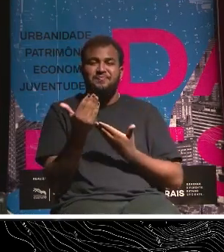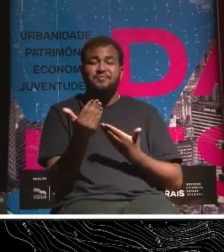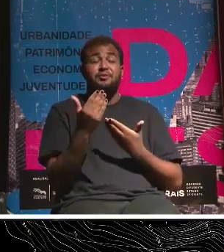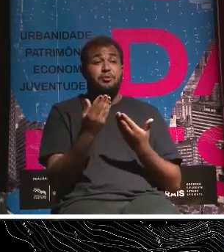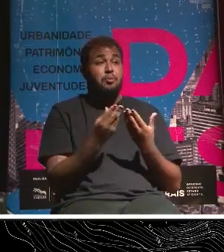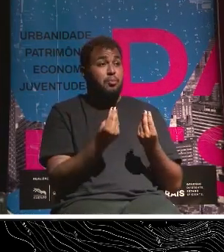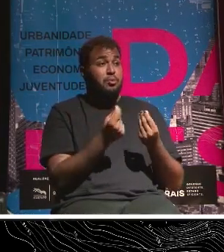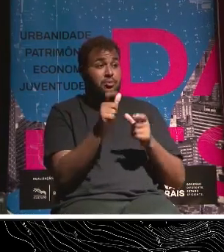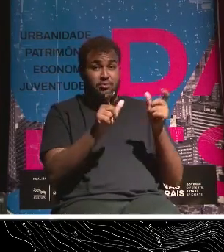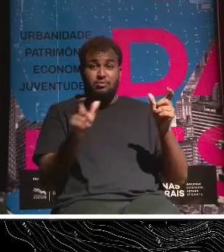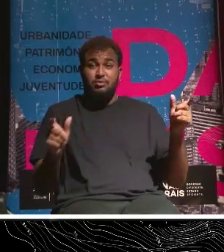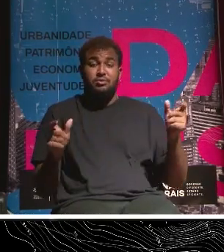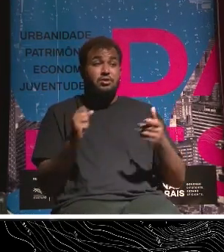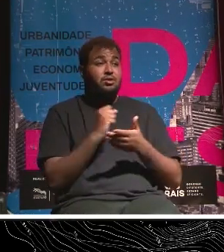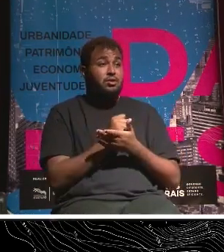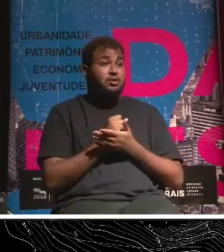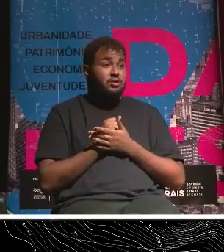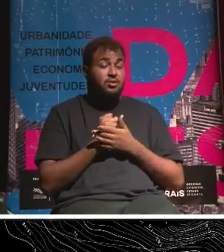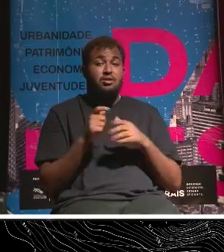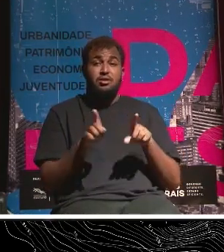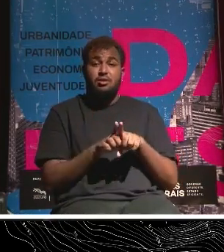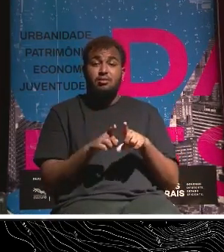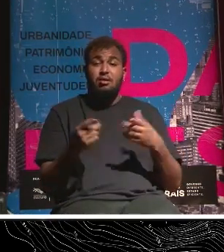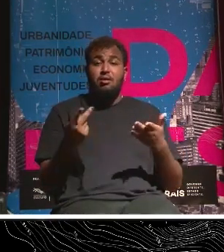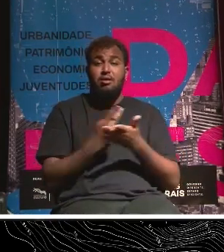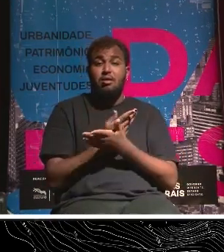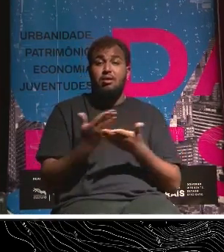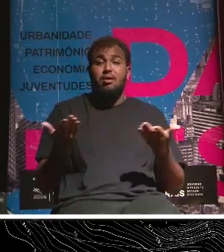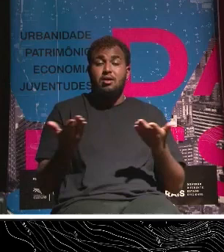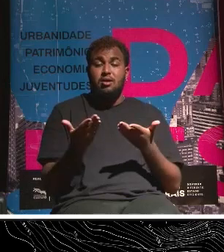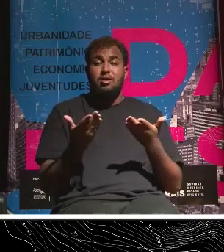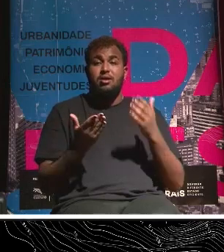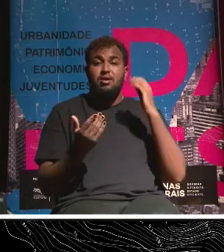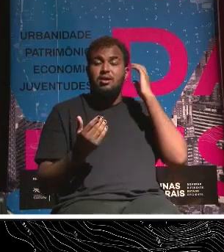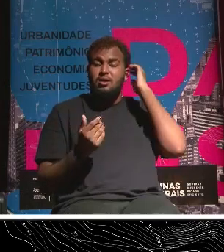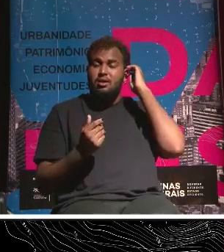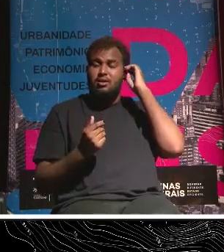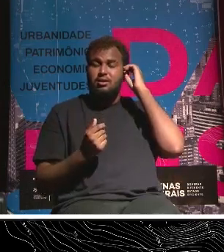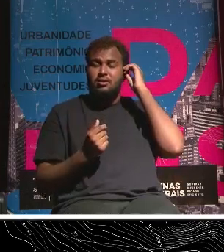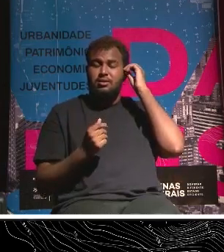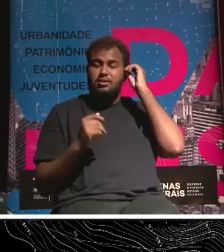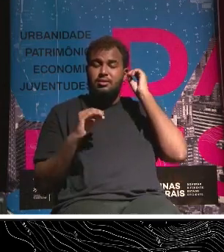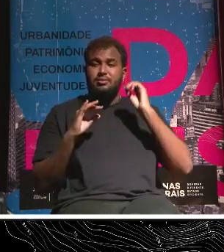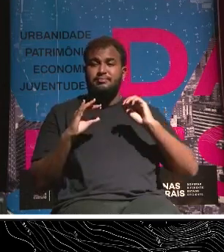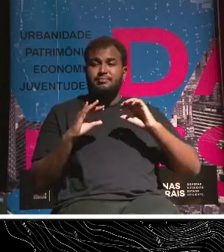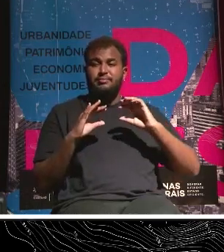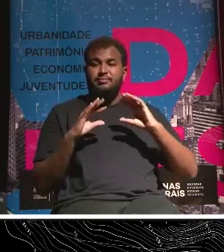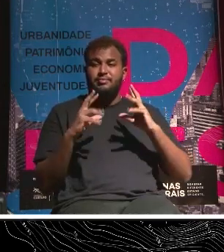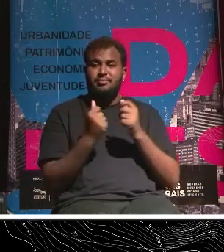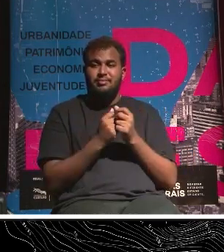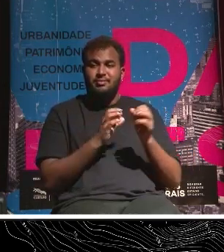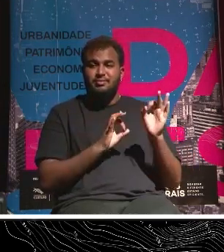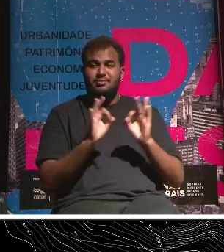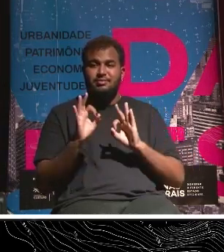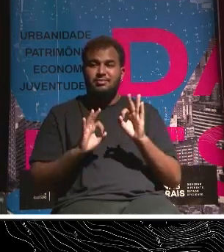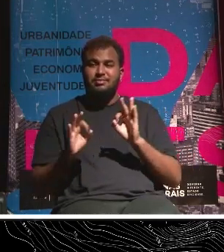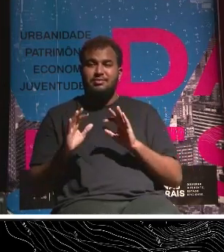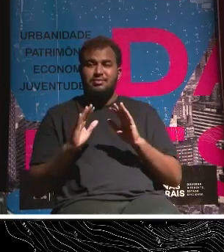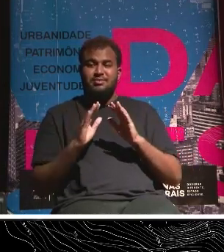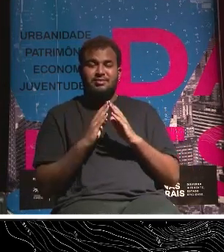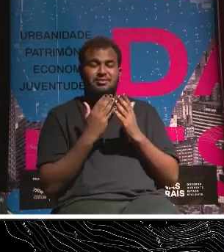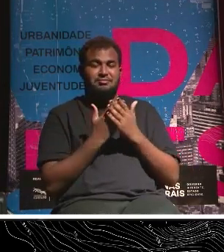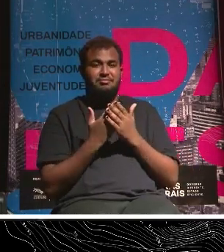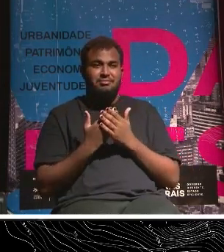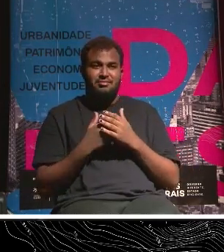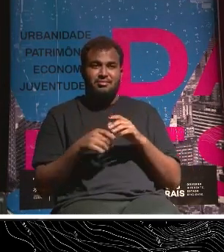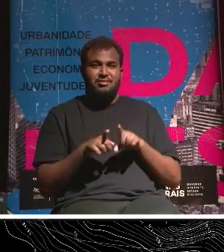várias pessoas que contribuíram para que isso aqui acontecer, na figura do Richelli, com a produção impecável, todos esses corres que a gente sabe que